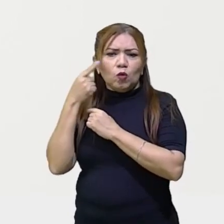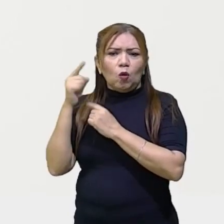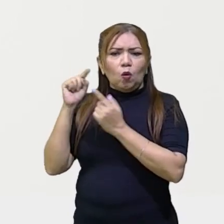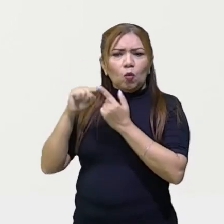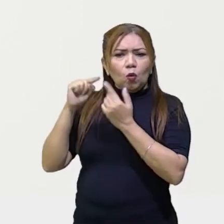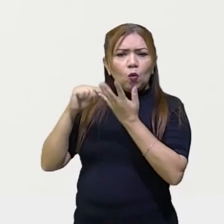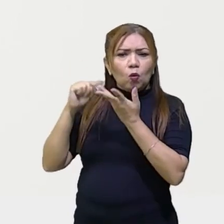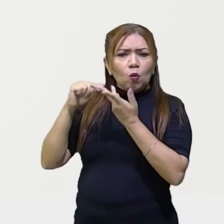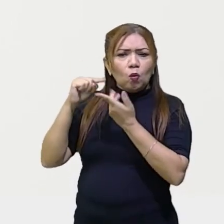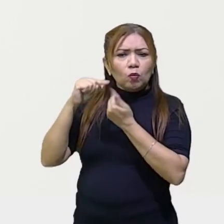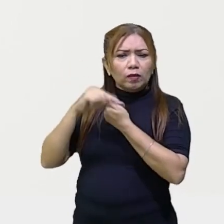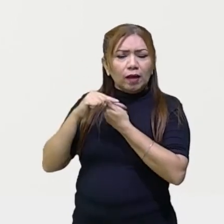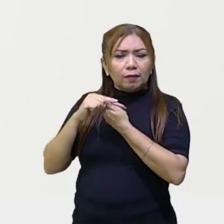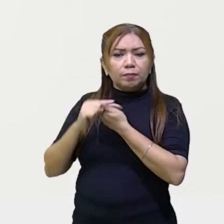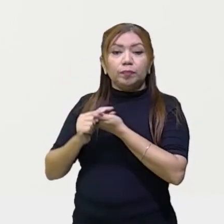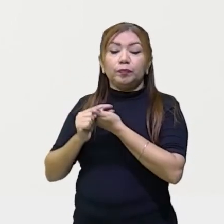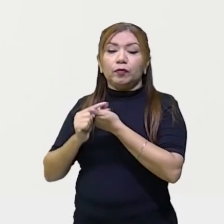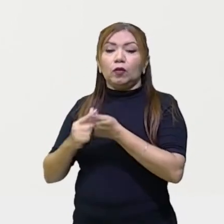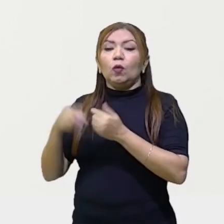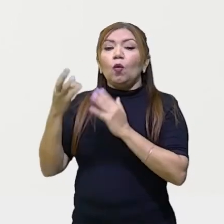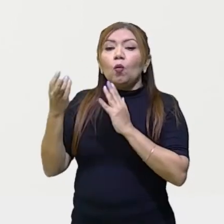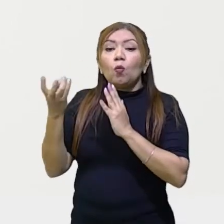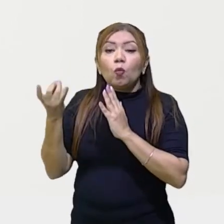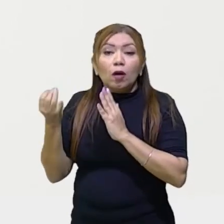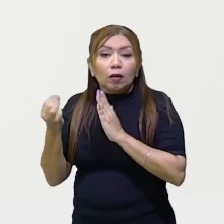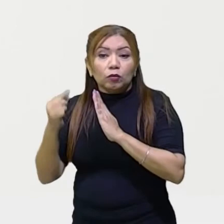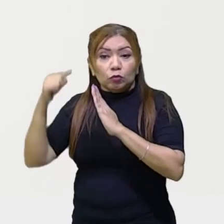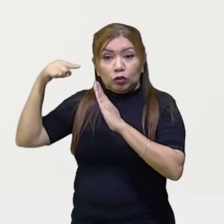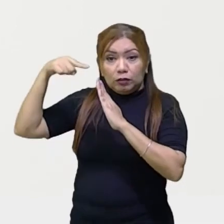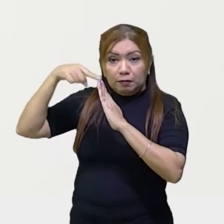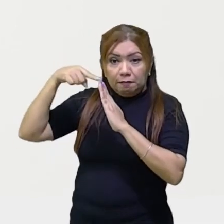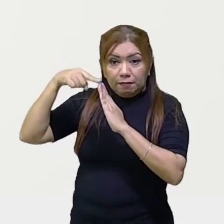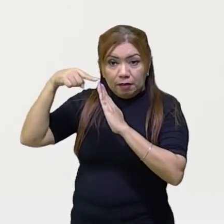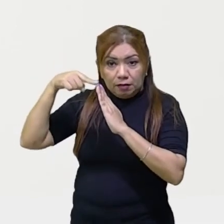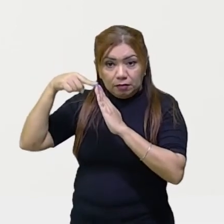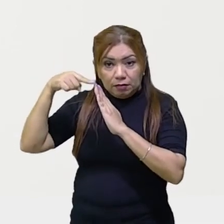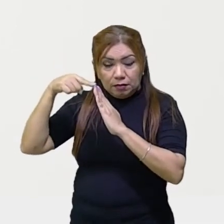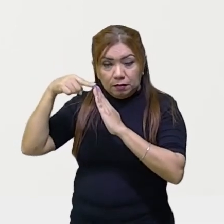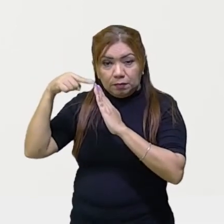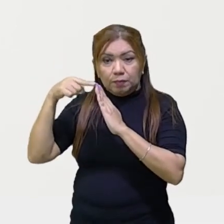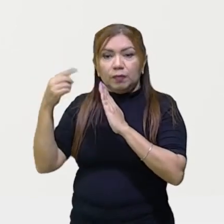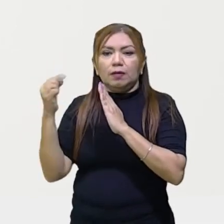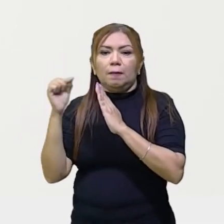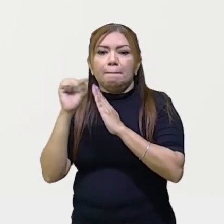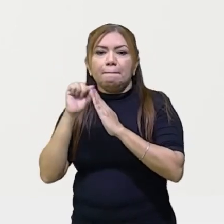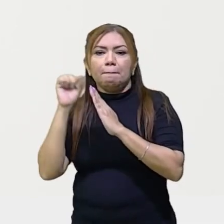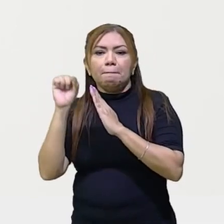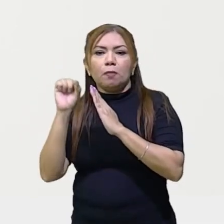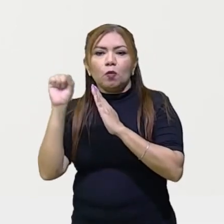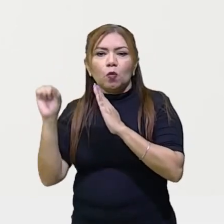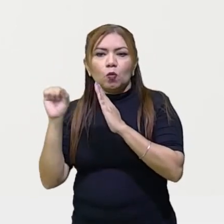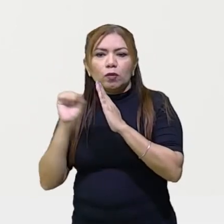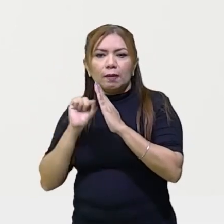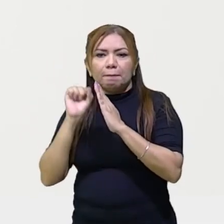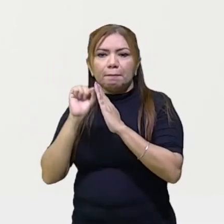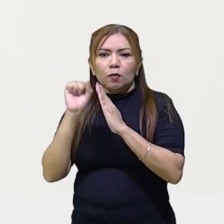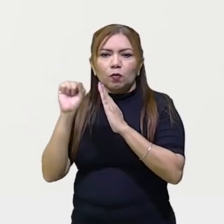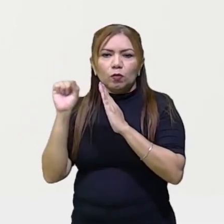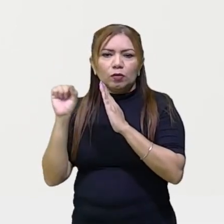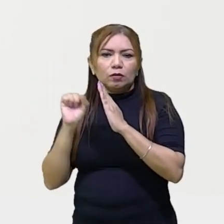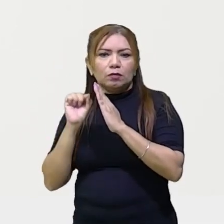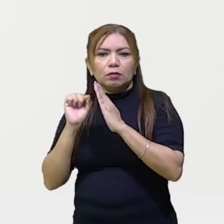verificando e quantos vértices tem este Prisma vamos contar